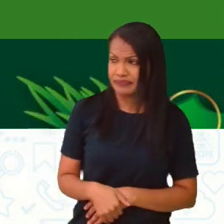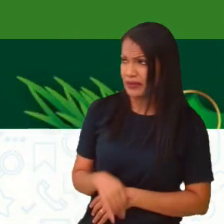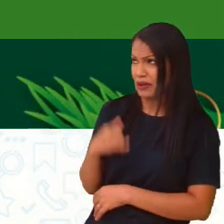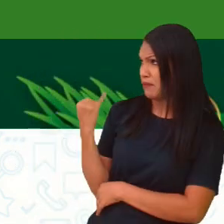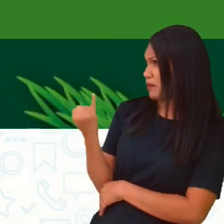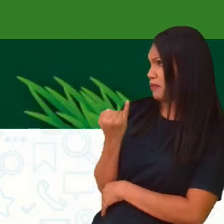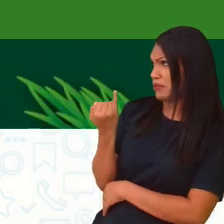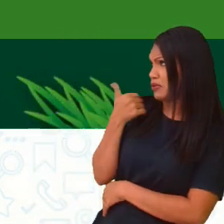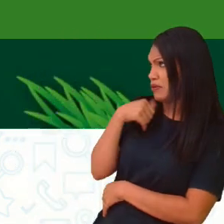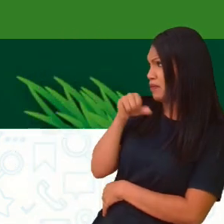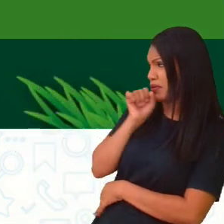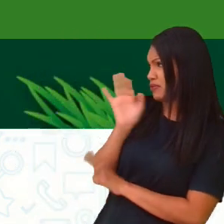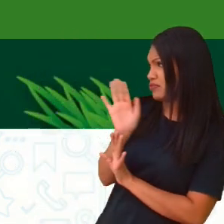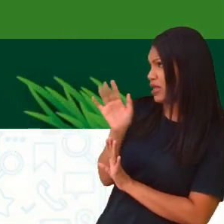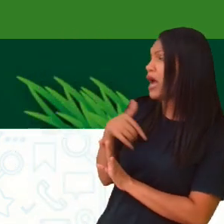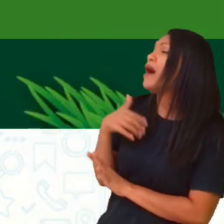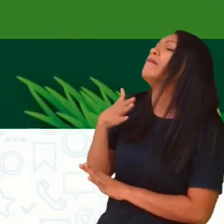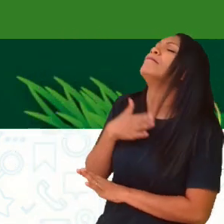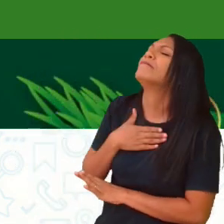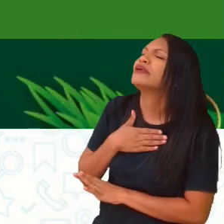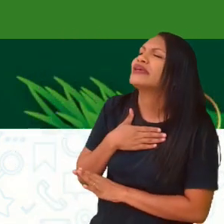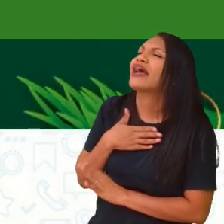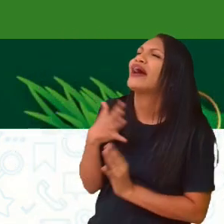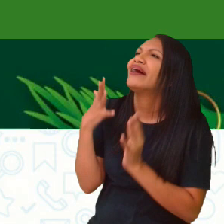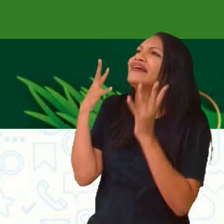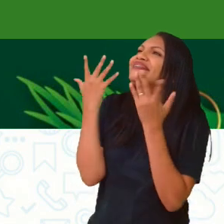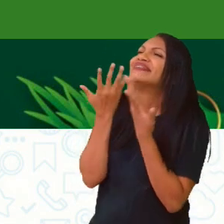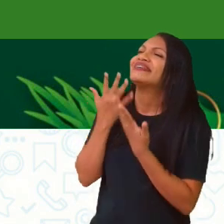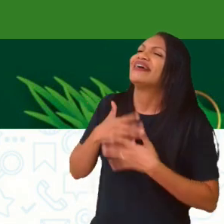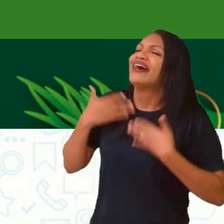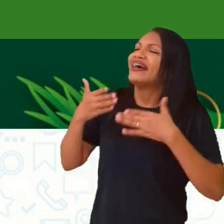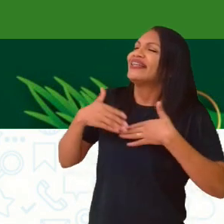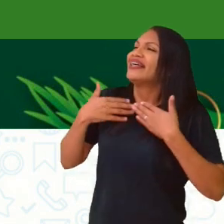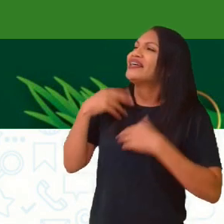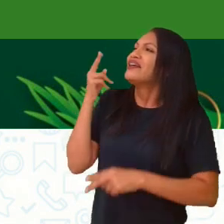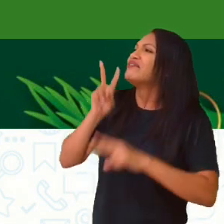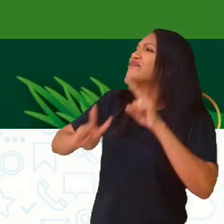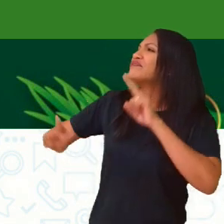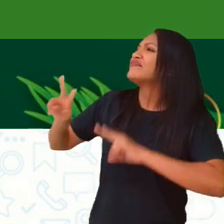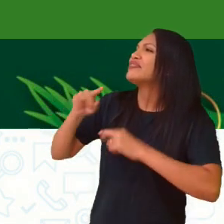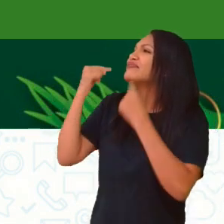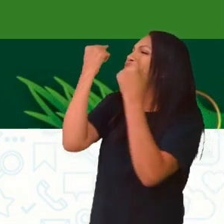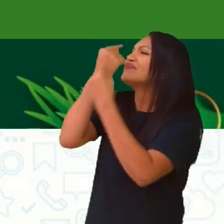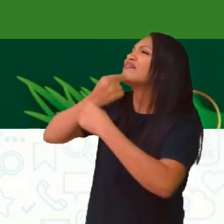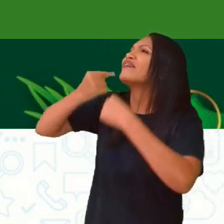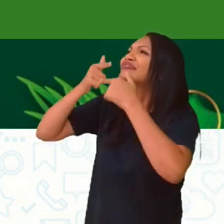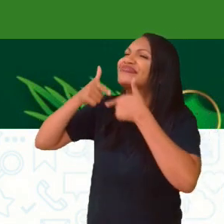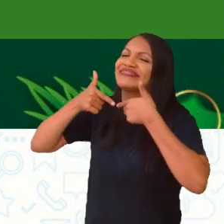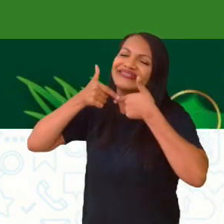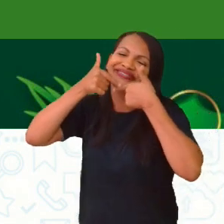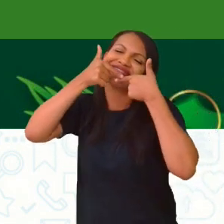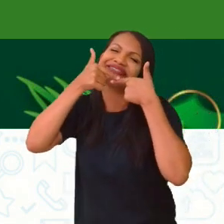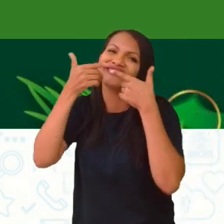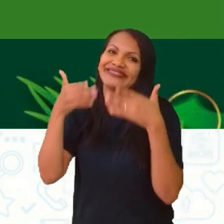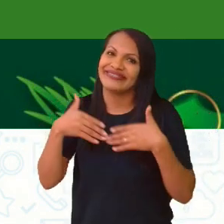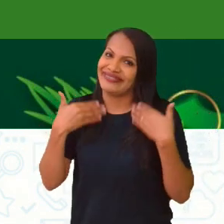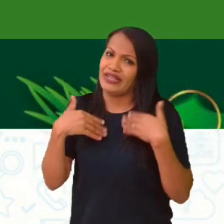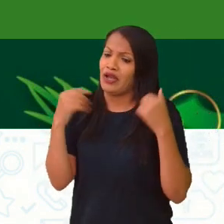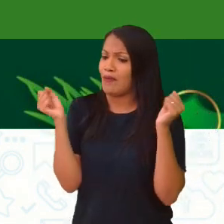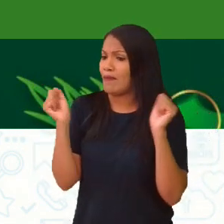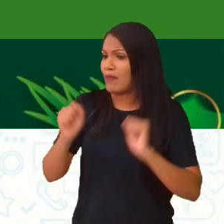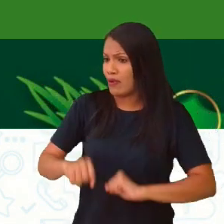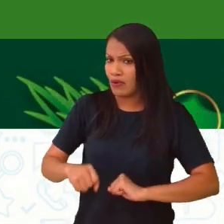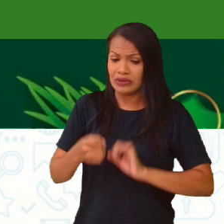mãe. A minha alegria é poder ver os rostos das famílias ao meu redor felizes. Depois disso, poderei ser o